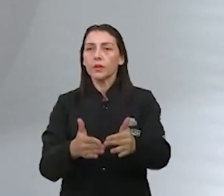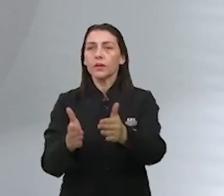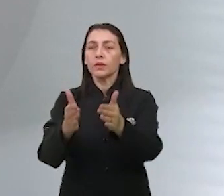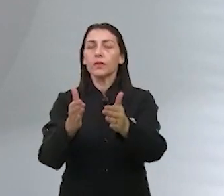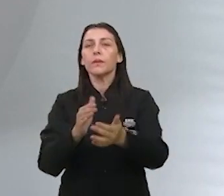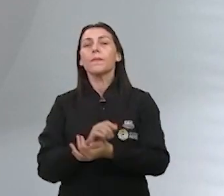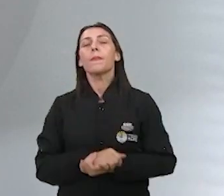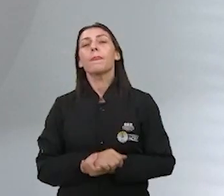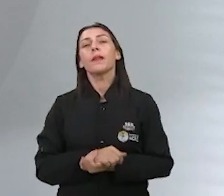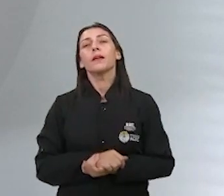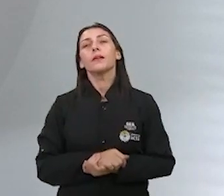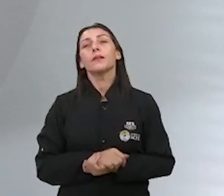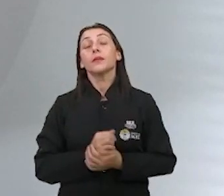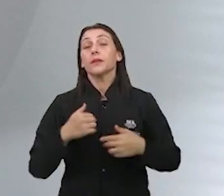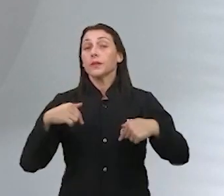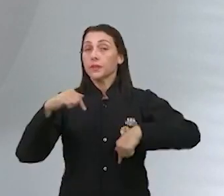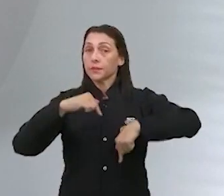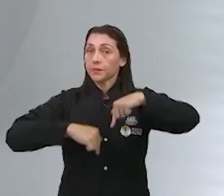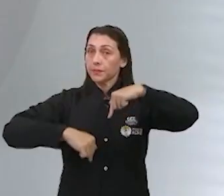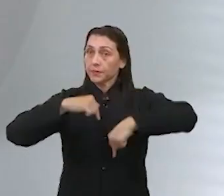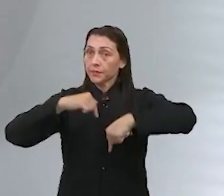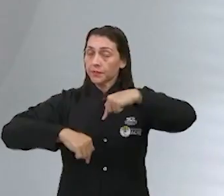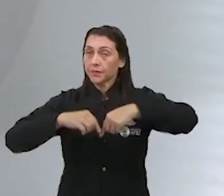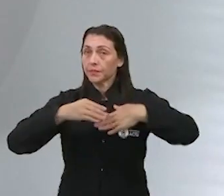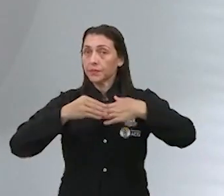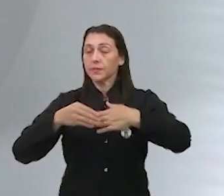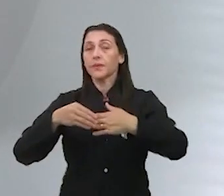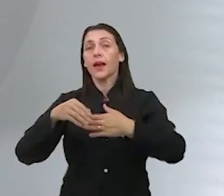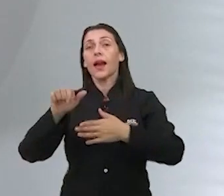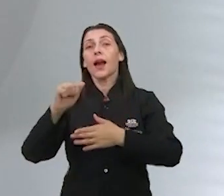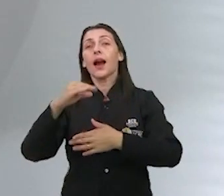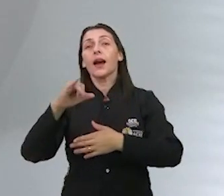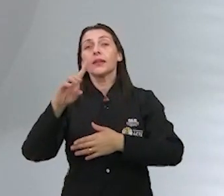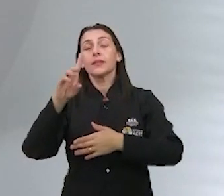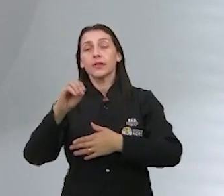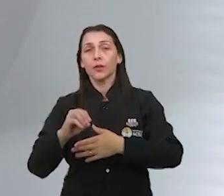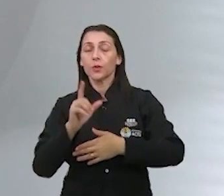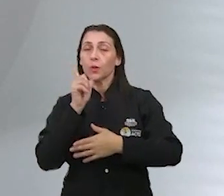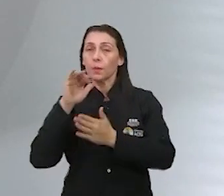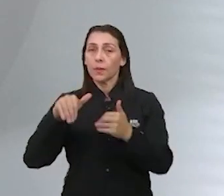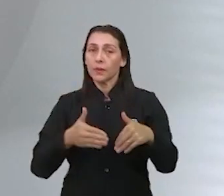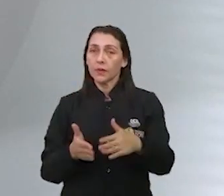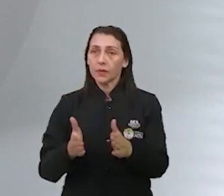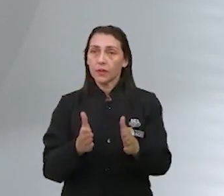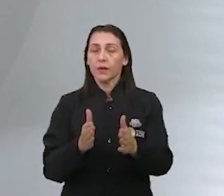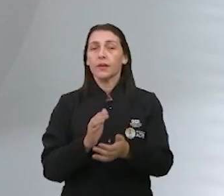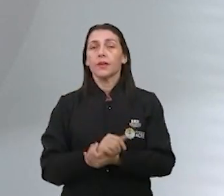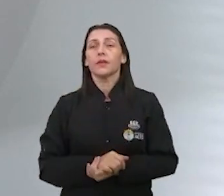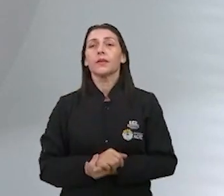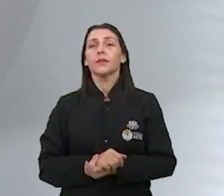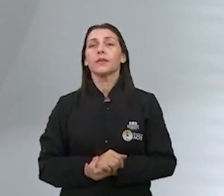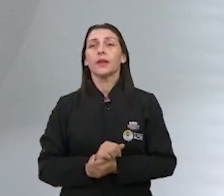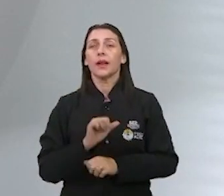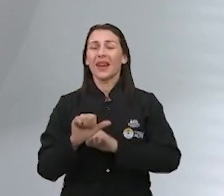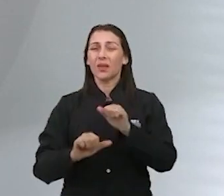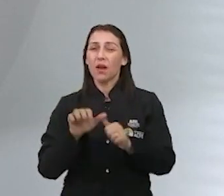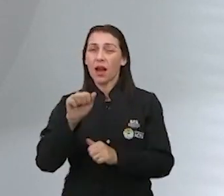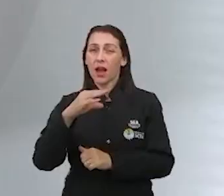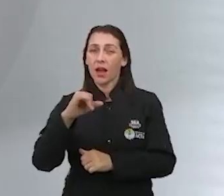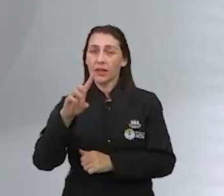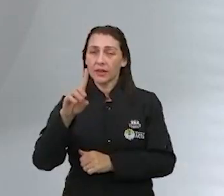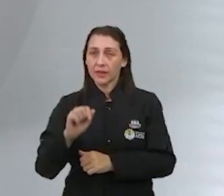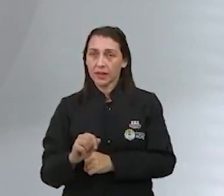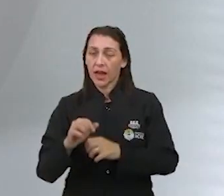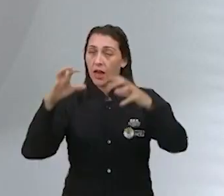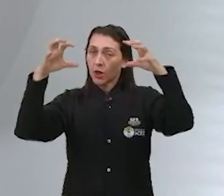Esses componentes químicos vão trazer acidificação para os lagos e rios, ou seja, vai tornar a água ácida, a